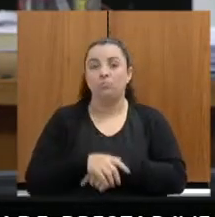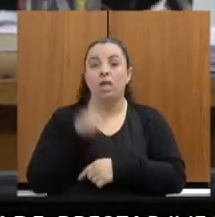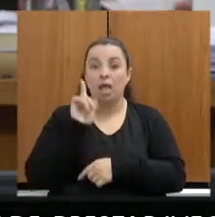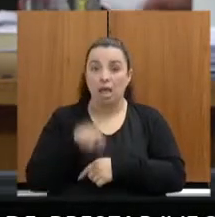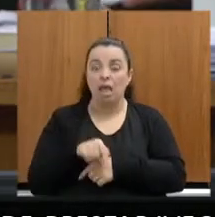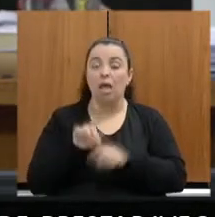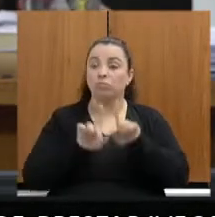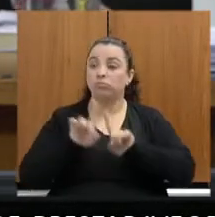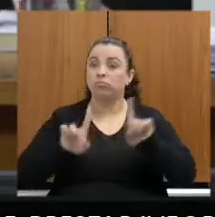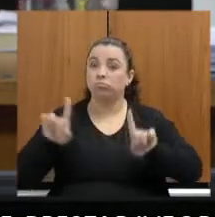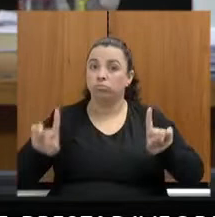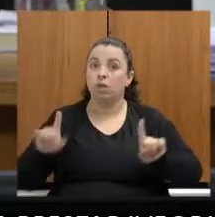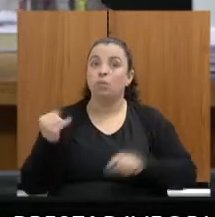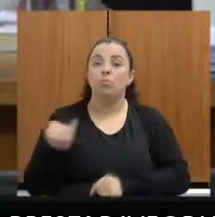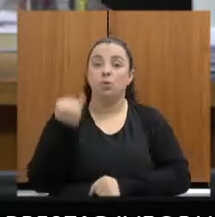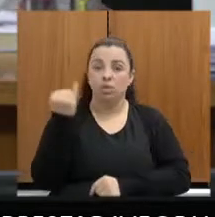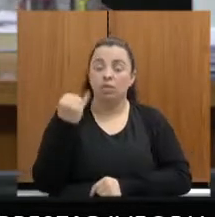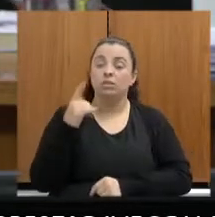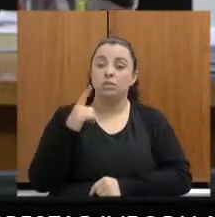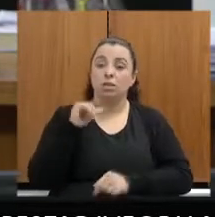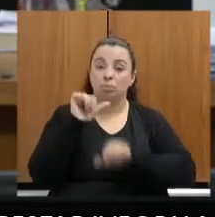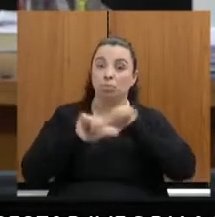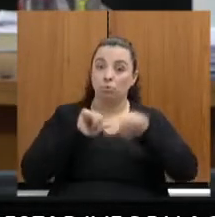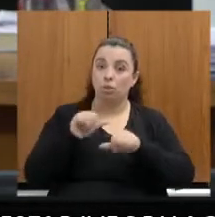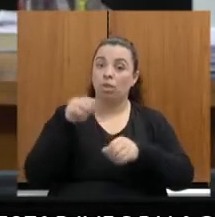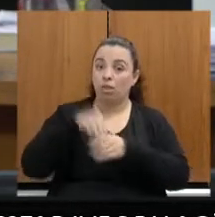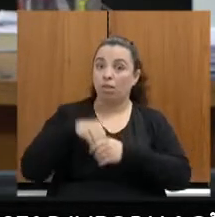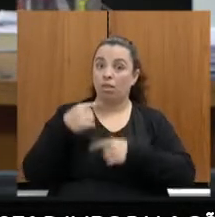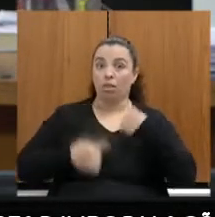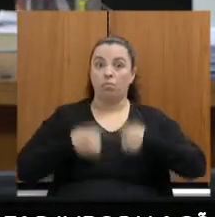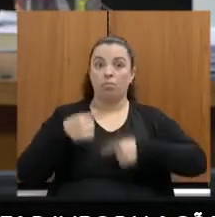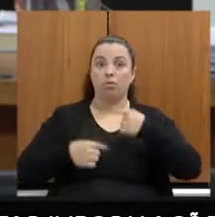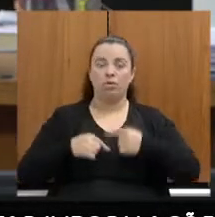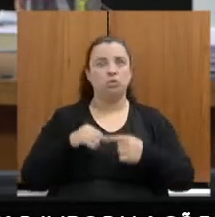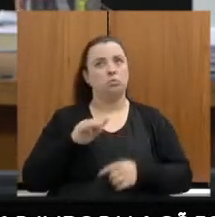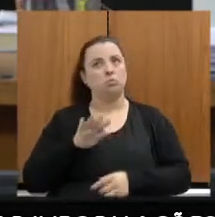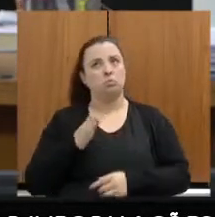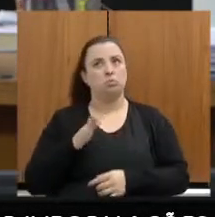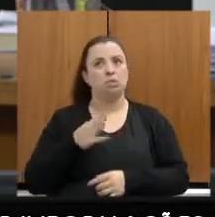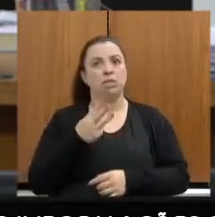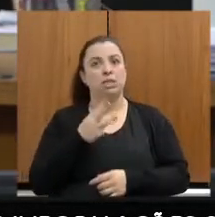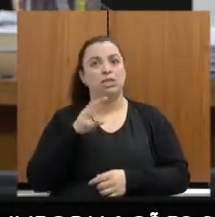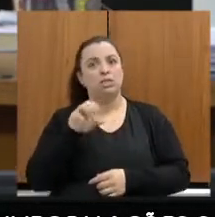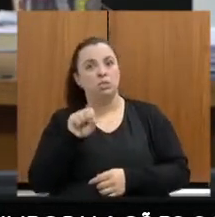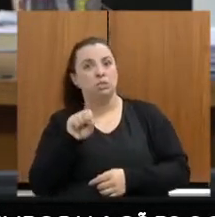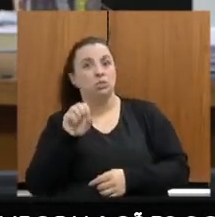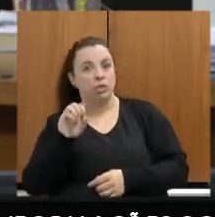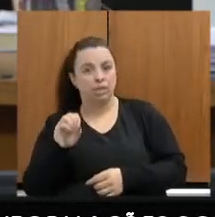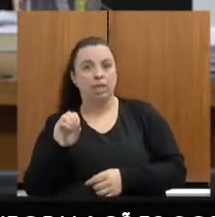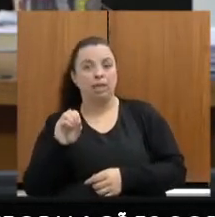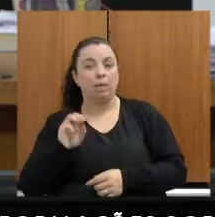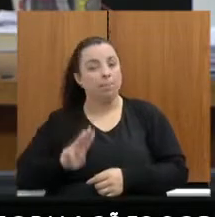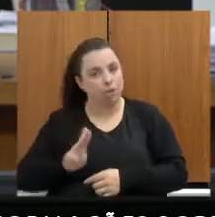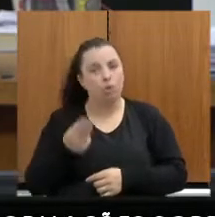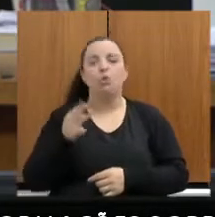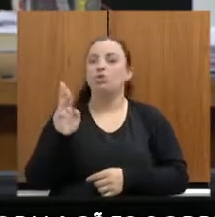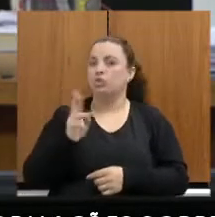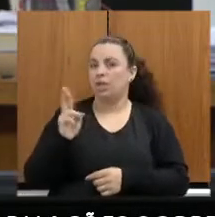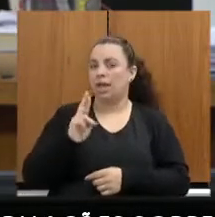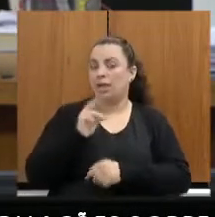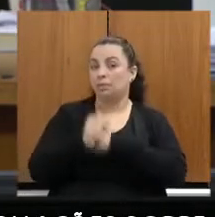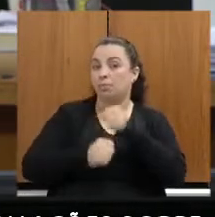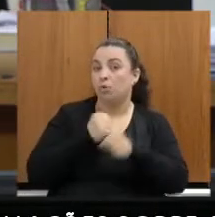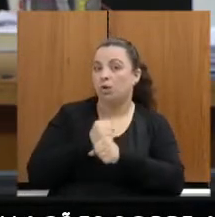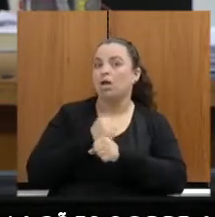que foram modificados dentro da política cerca de mais de 380 há milhões de raios por